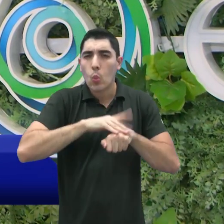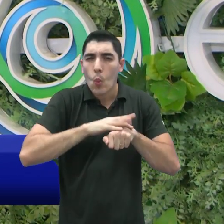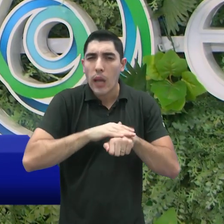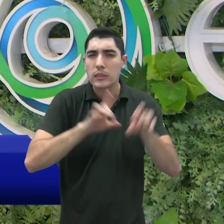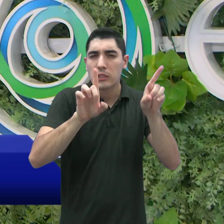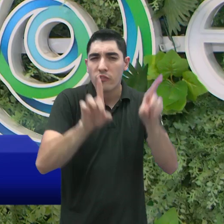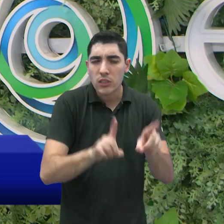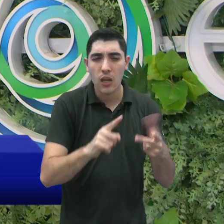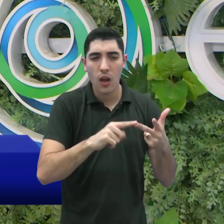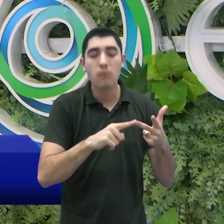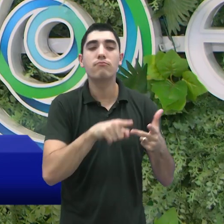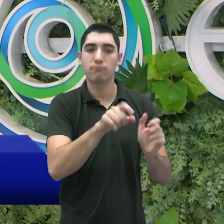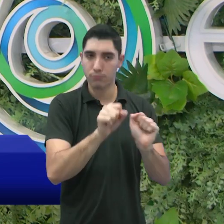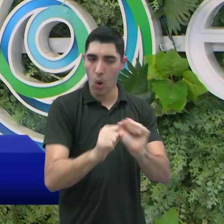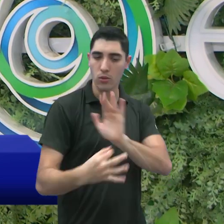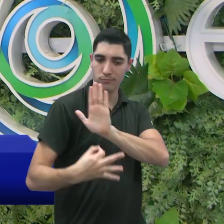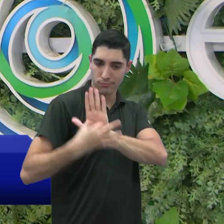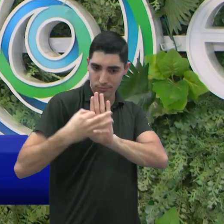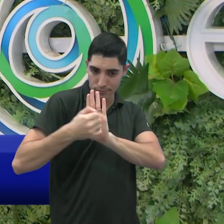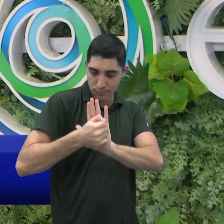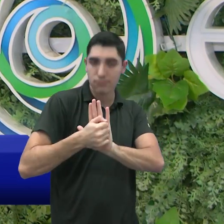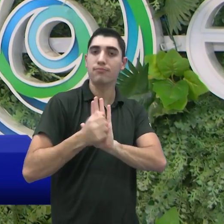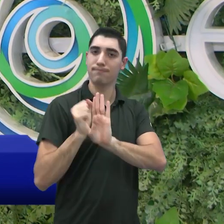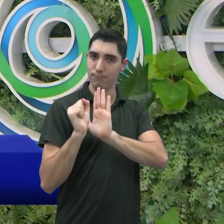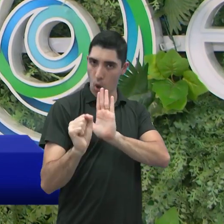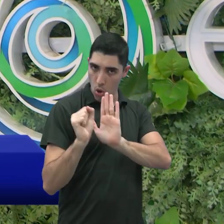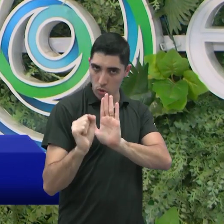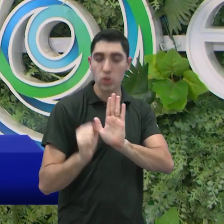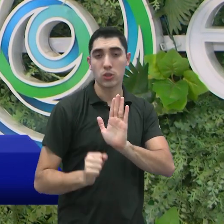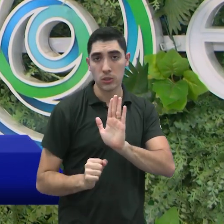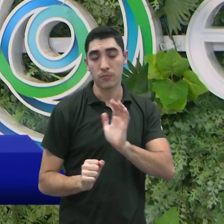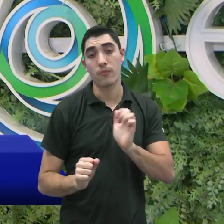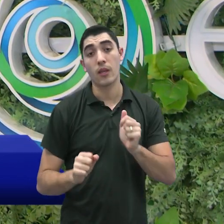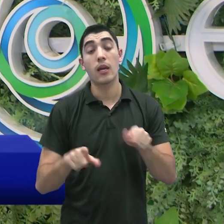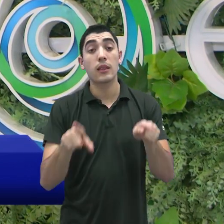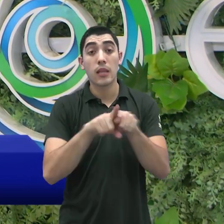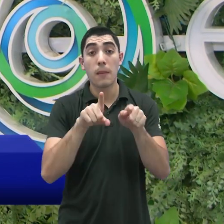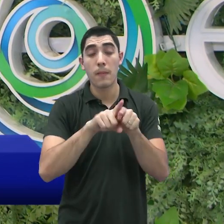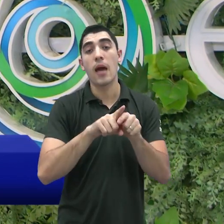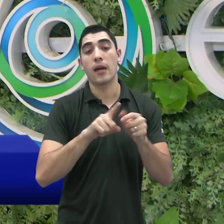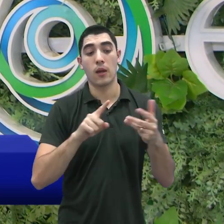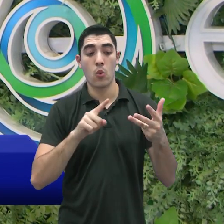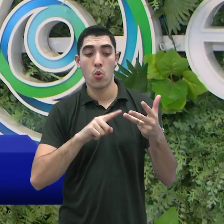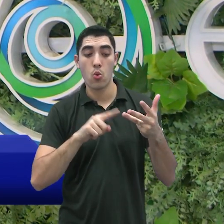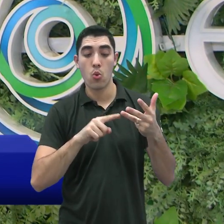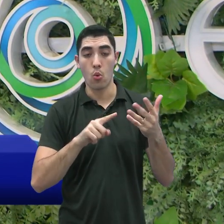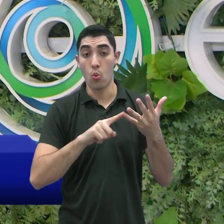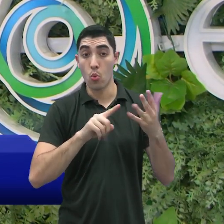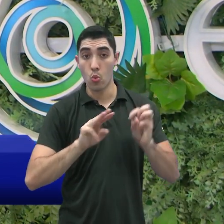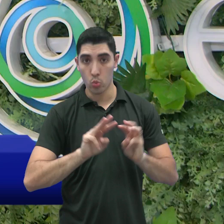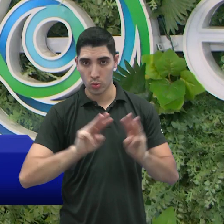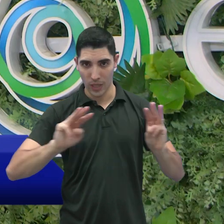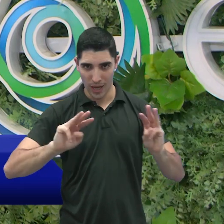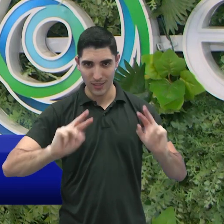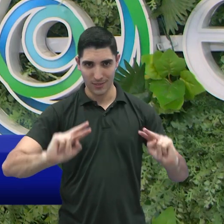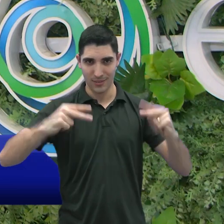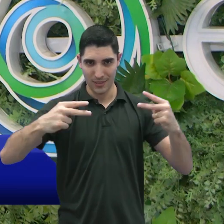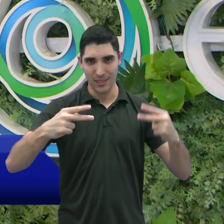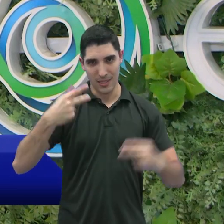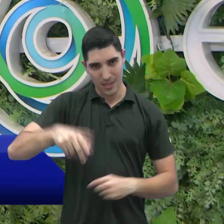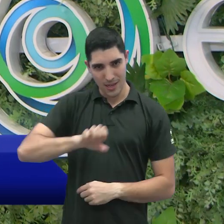que estejam cadastrados também nos programas sociais também podem solicitar. E no próprio site da EDP, que é o